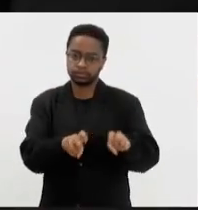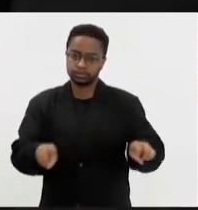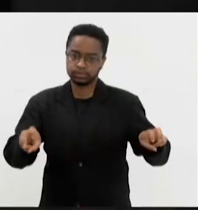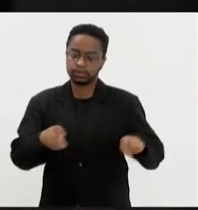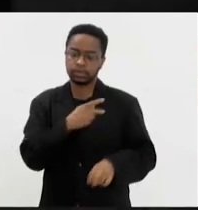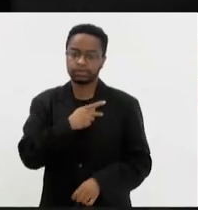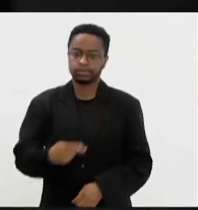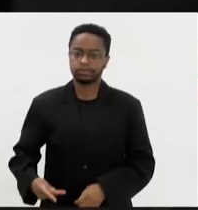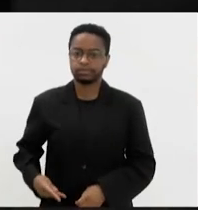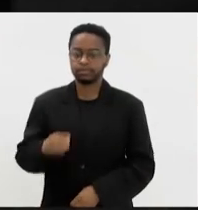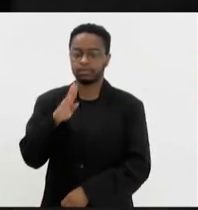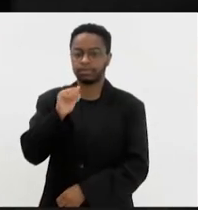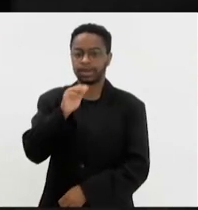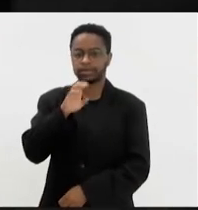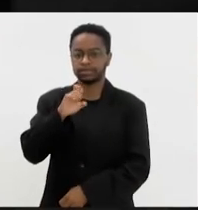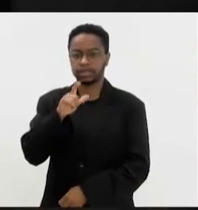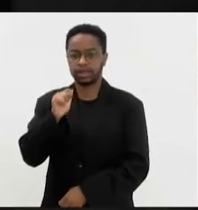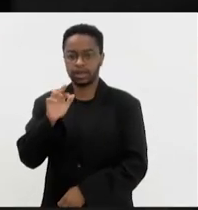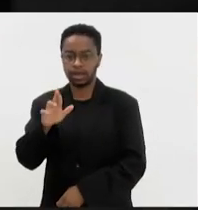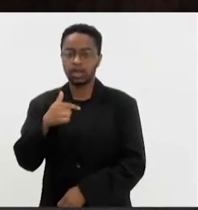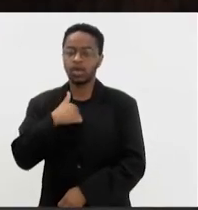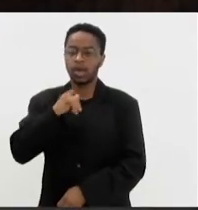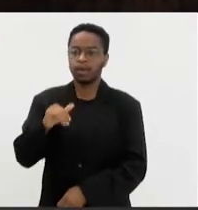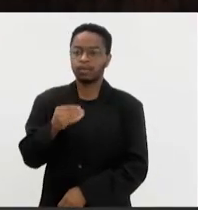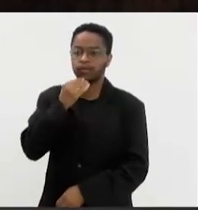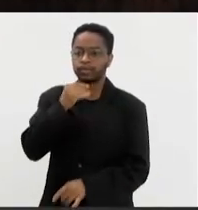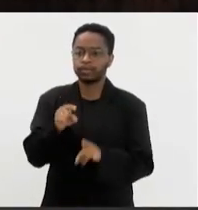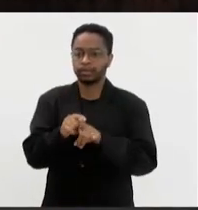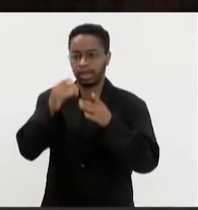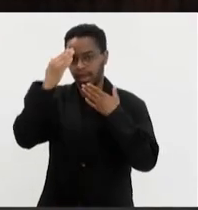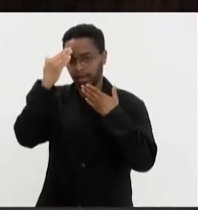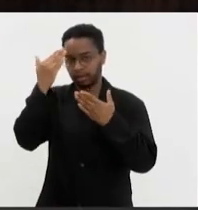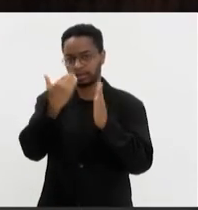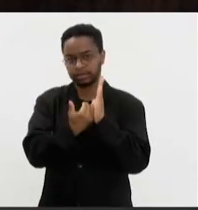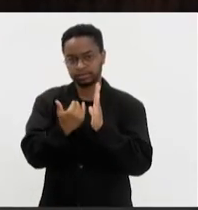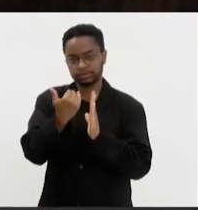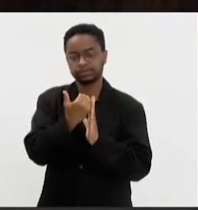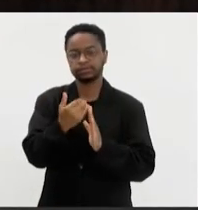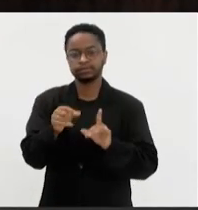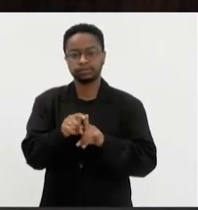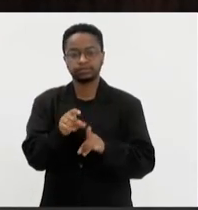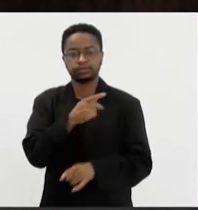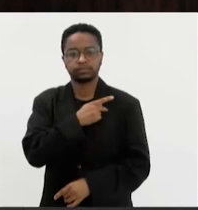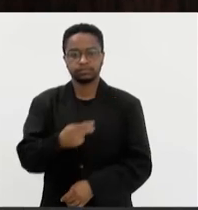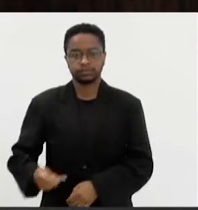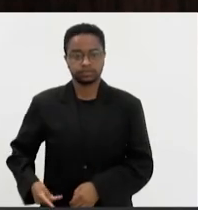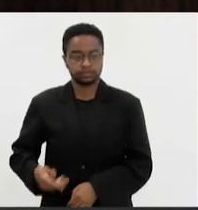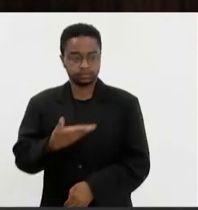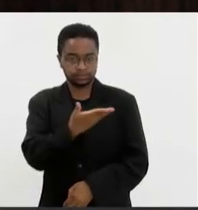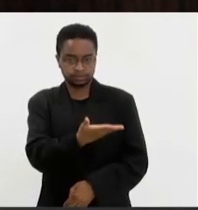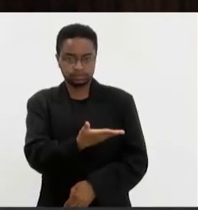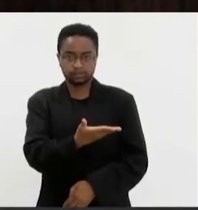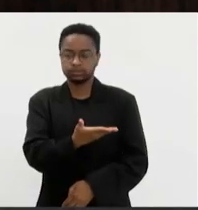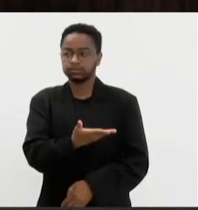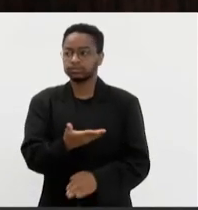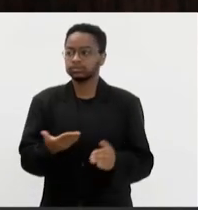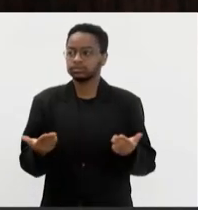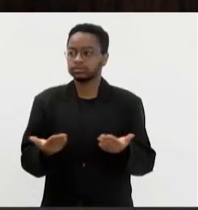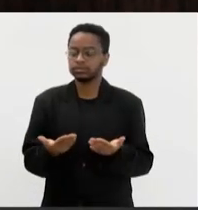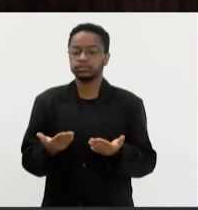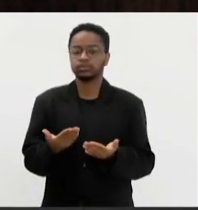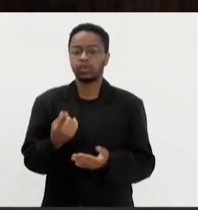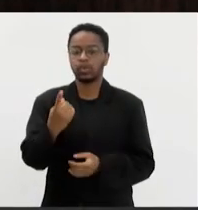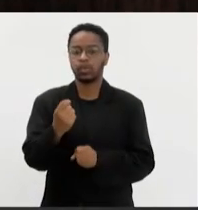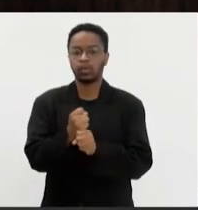Bacelar a quem eu aproveito para fazer um grande agradecimento o presidente Bacelar tá completando um